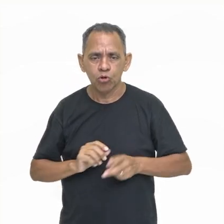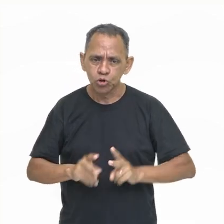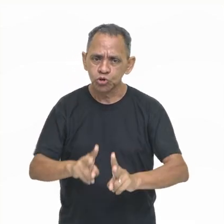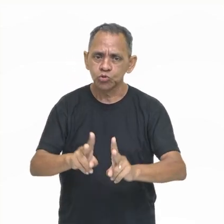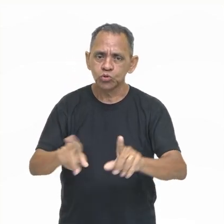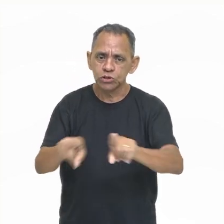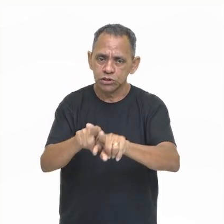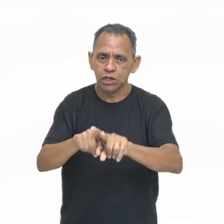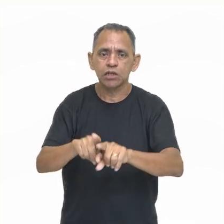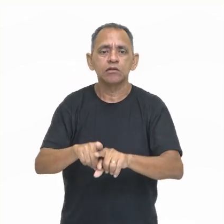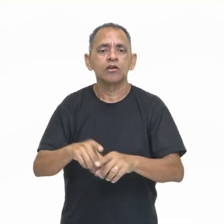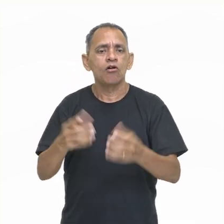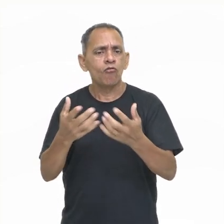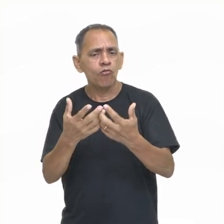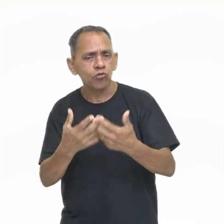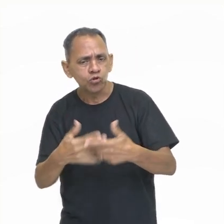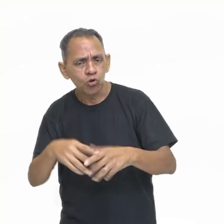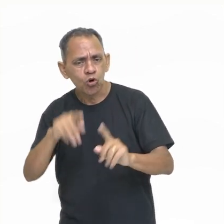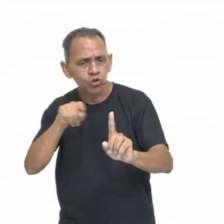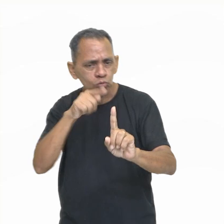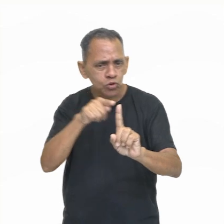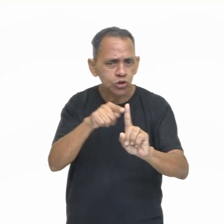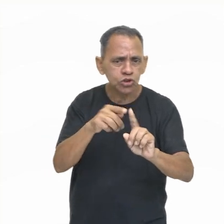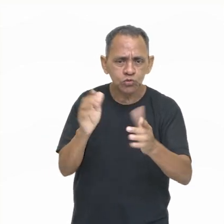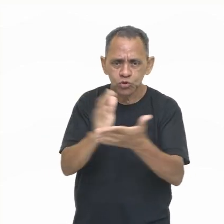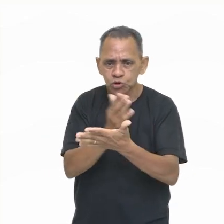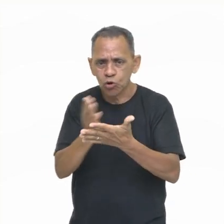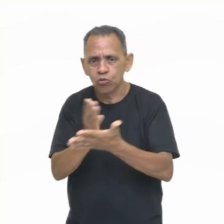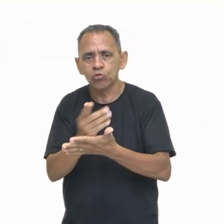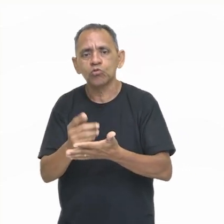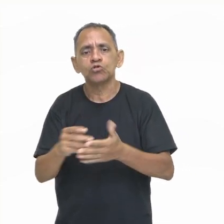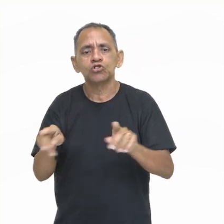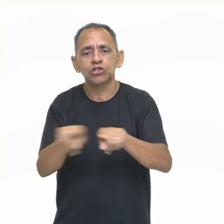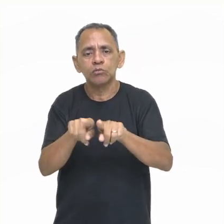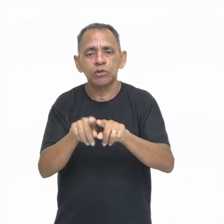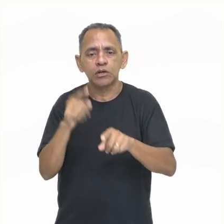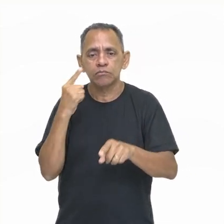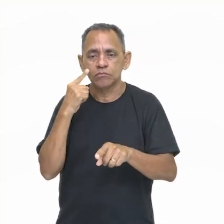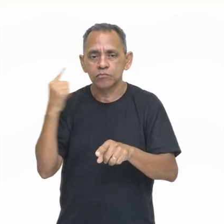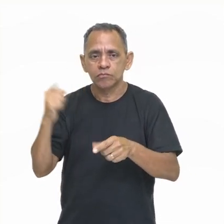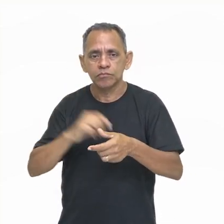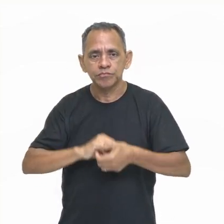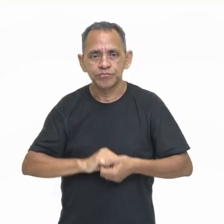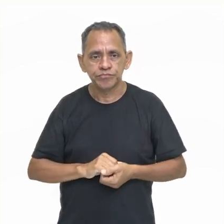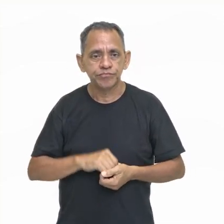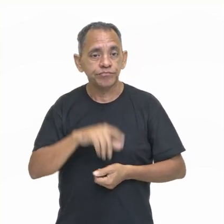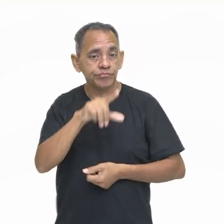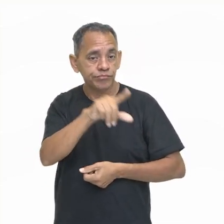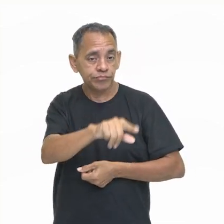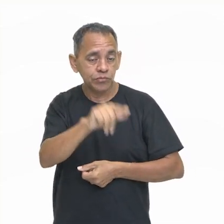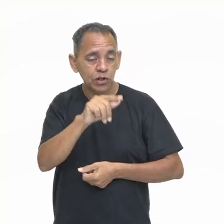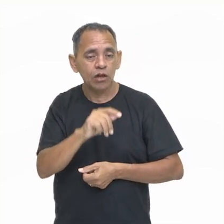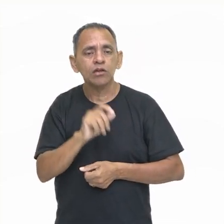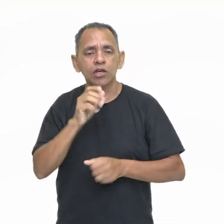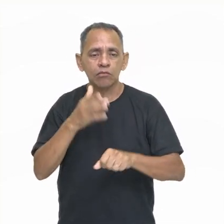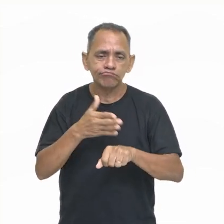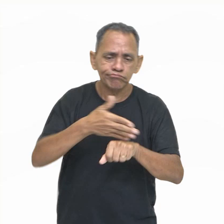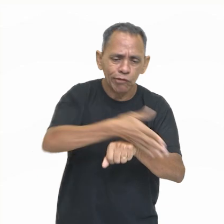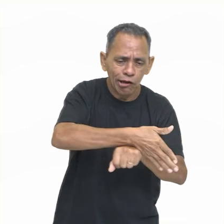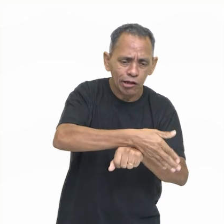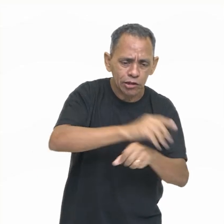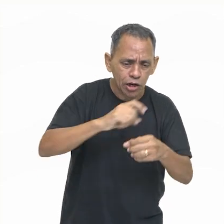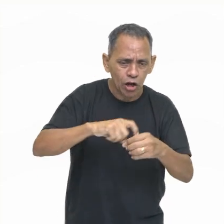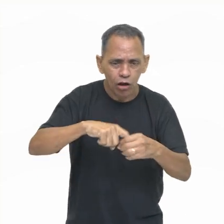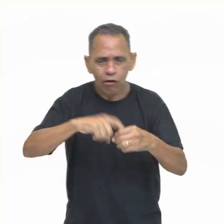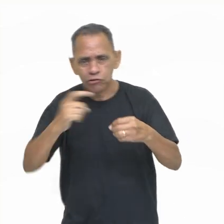funções. Temos outras também, né? Que é selecionar o que entra e o que sai da célula. E